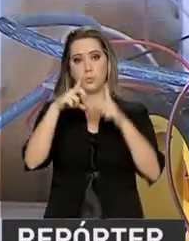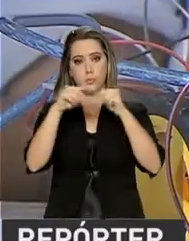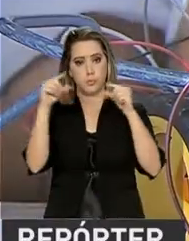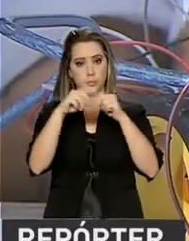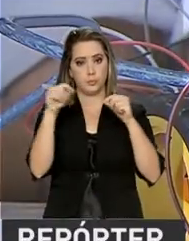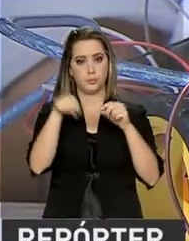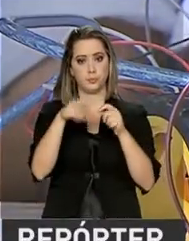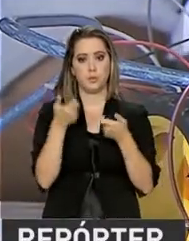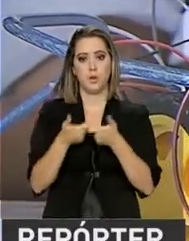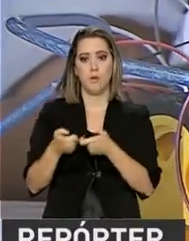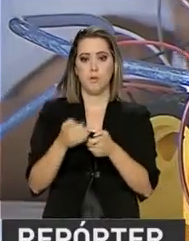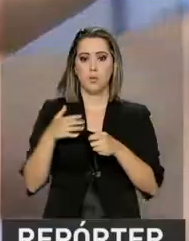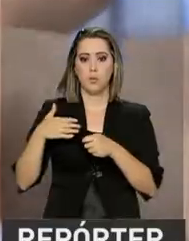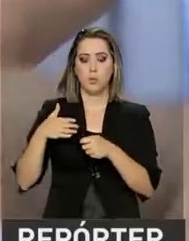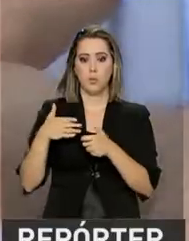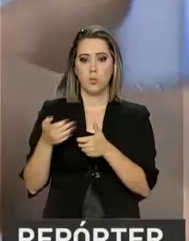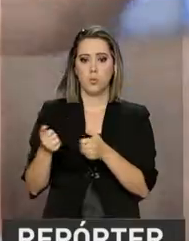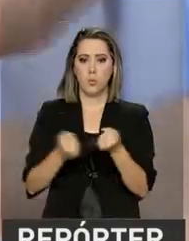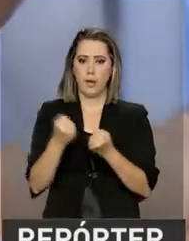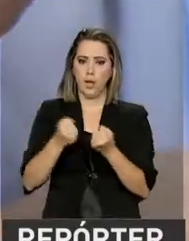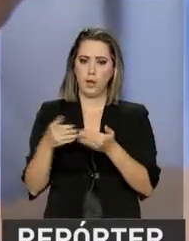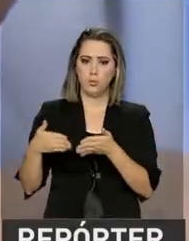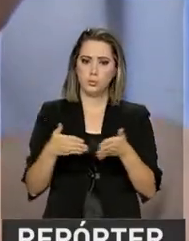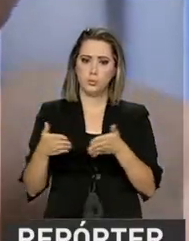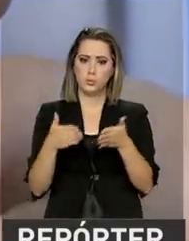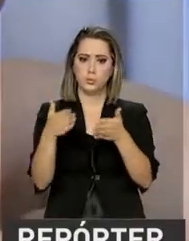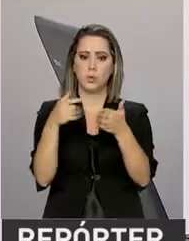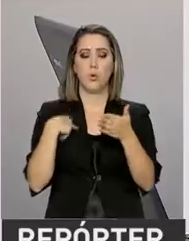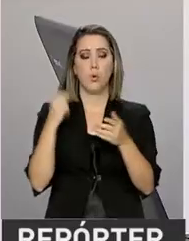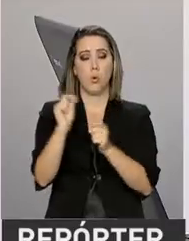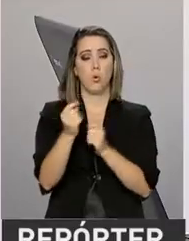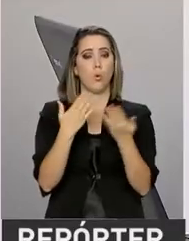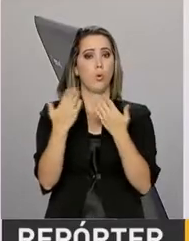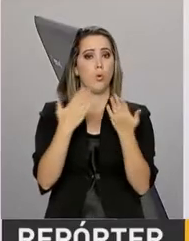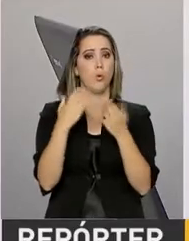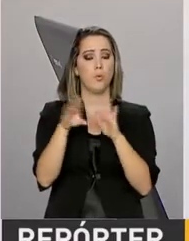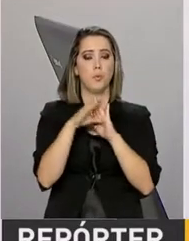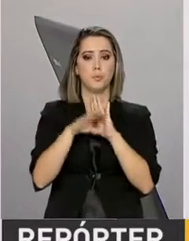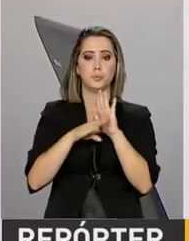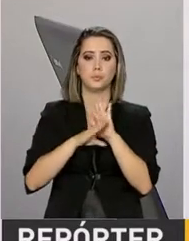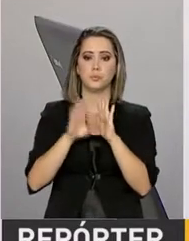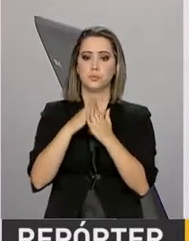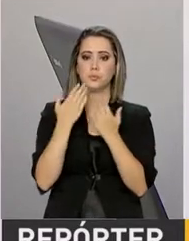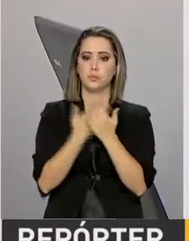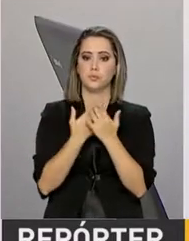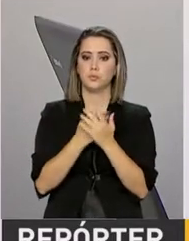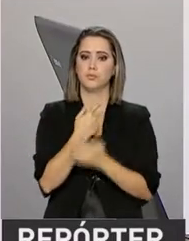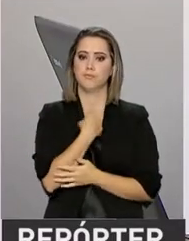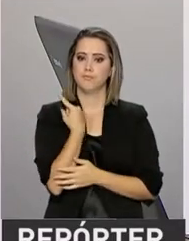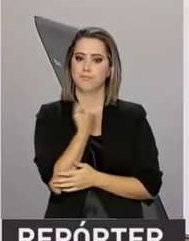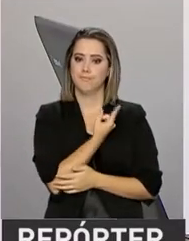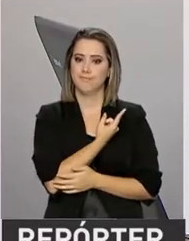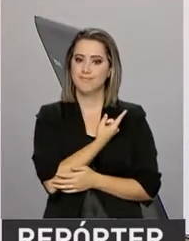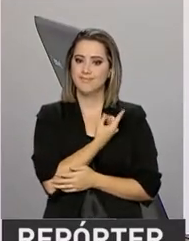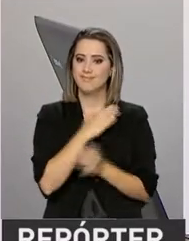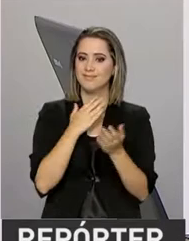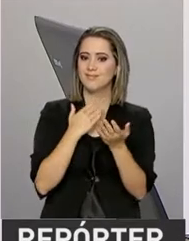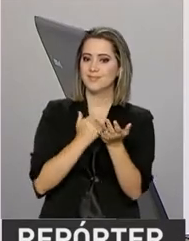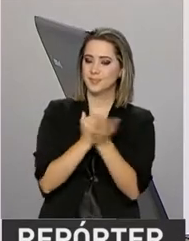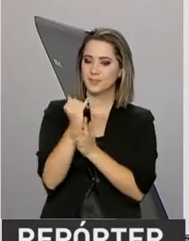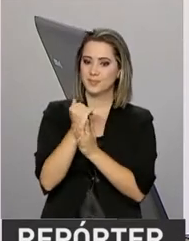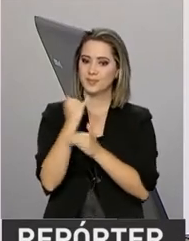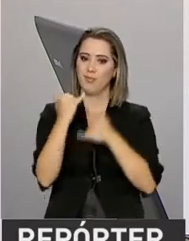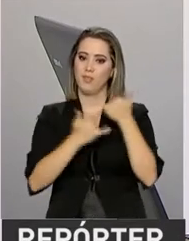um carrinho automatizado como um projeto da escola. Começou tudo na zoeira, assim, na brincadeira. Aí era um